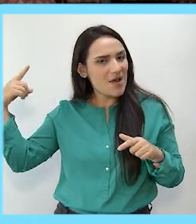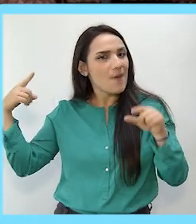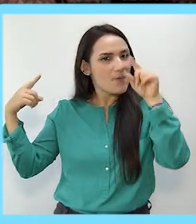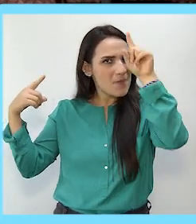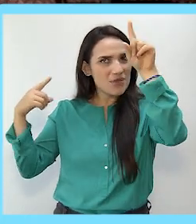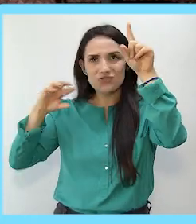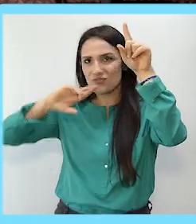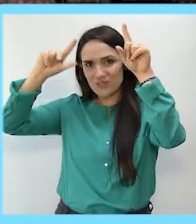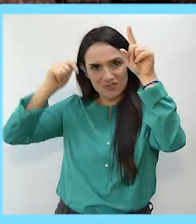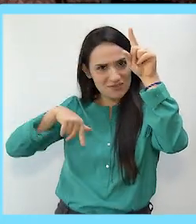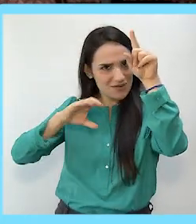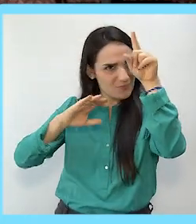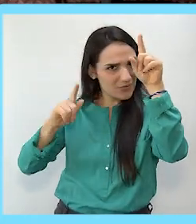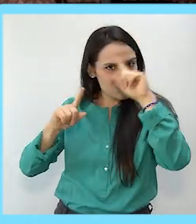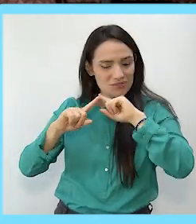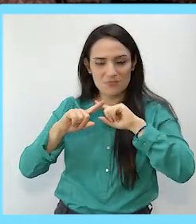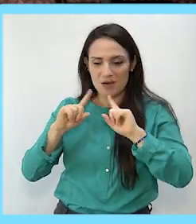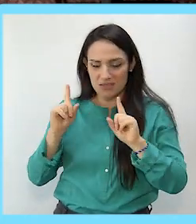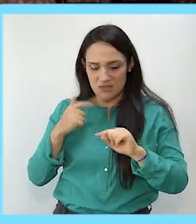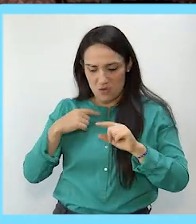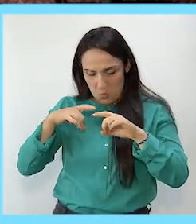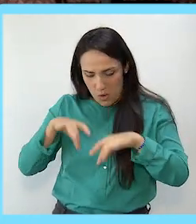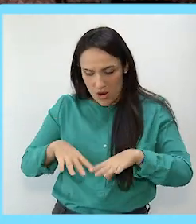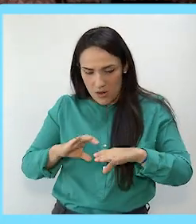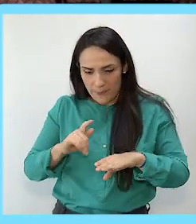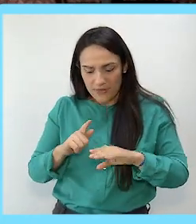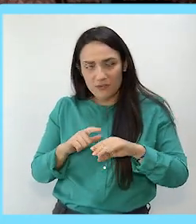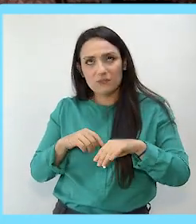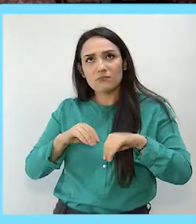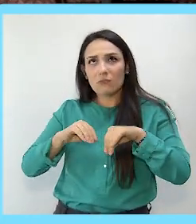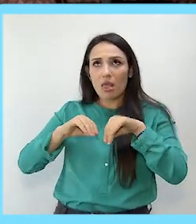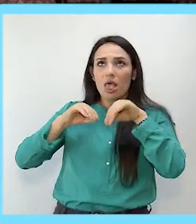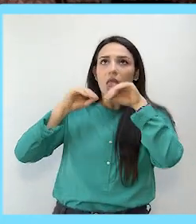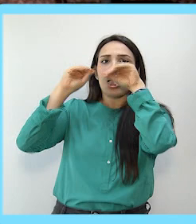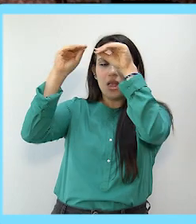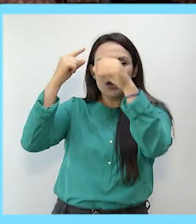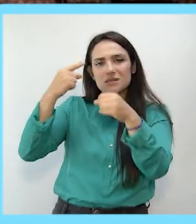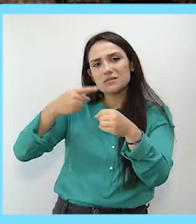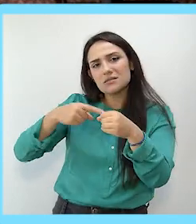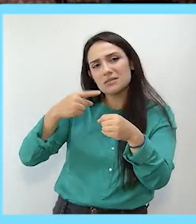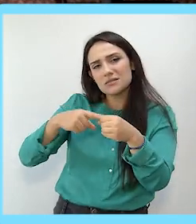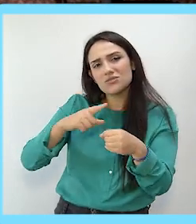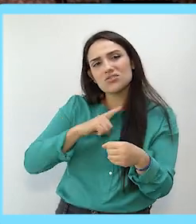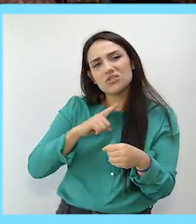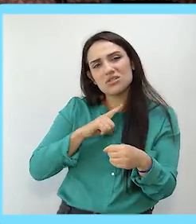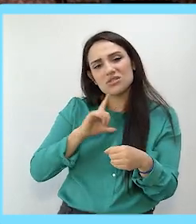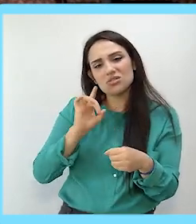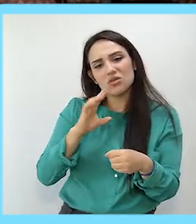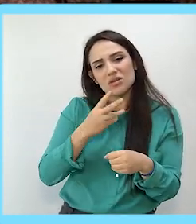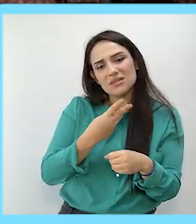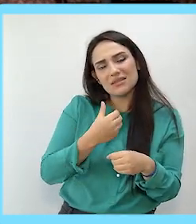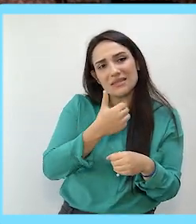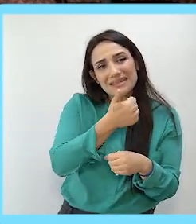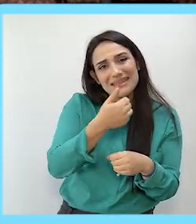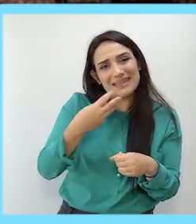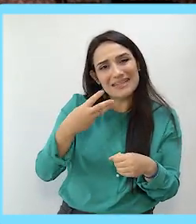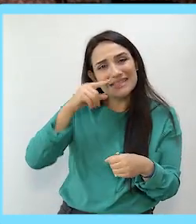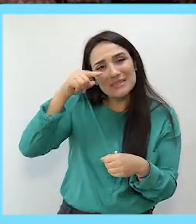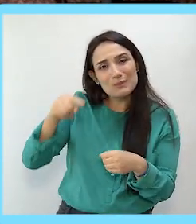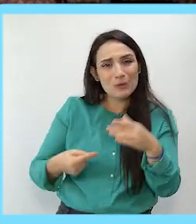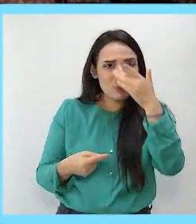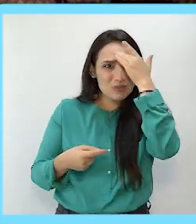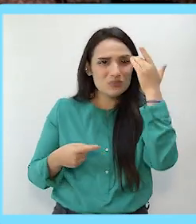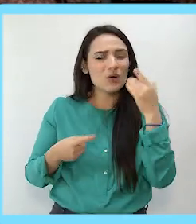bem provocando. Mas a senhora sai da capital e vai para uma cidade de quantos mil habitantes? 13 mil. 13 mil habitantes. Como é